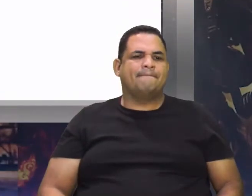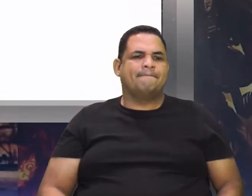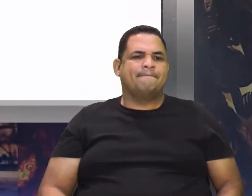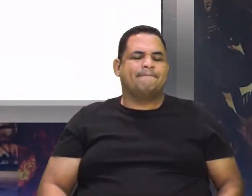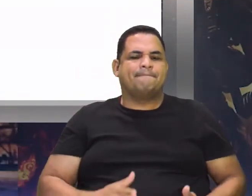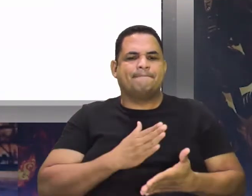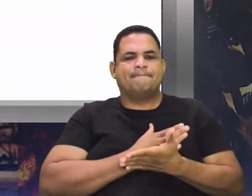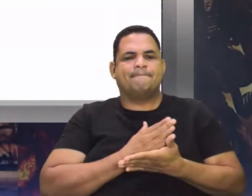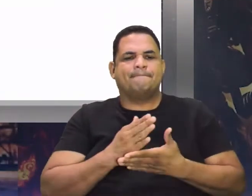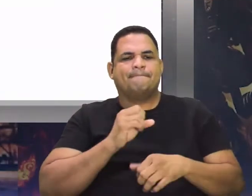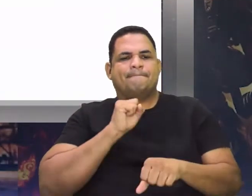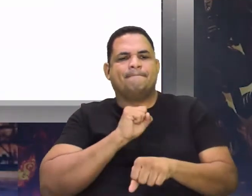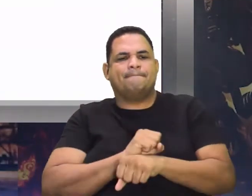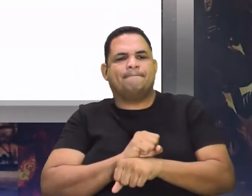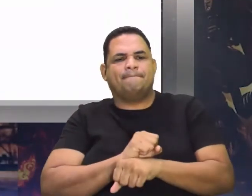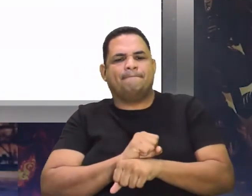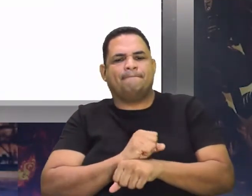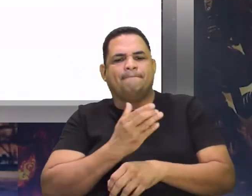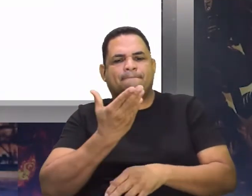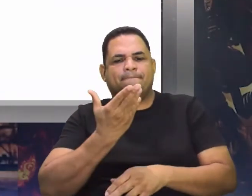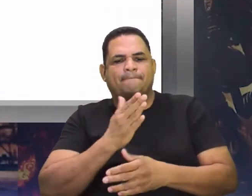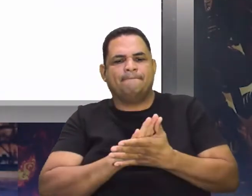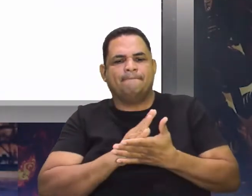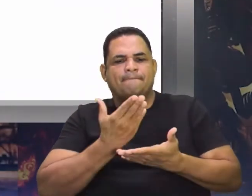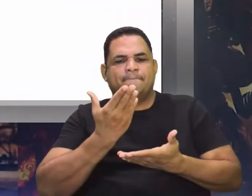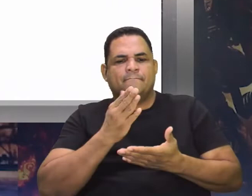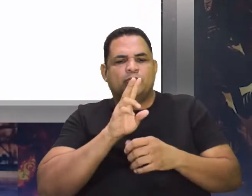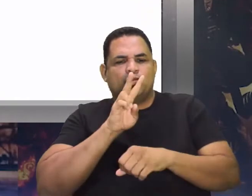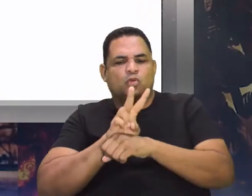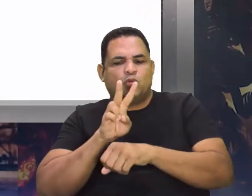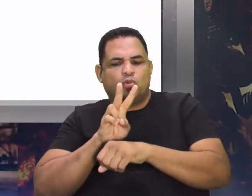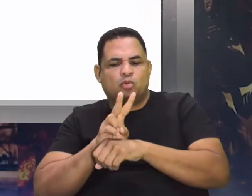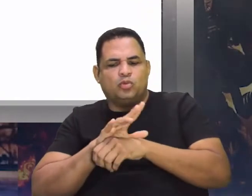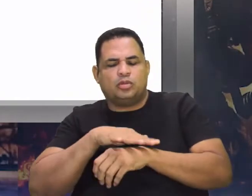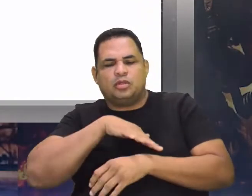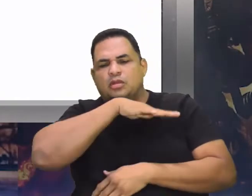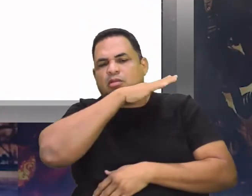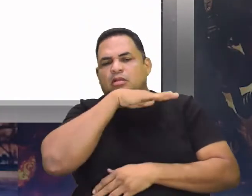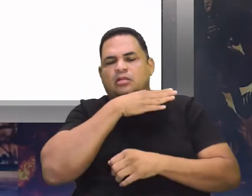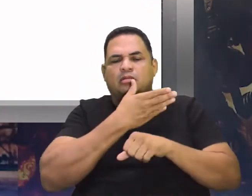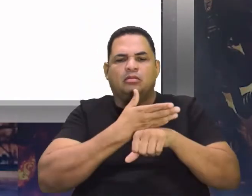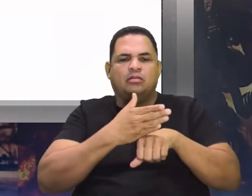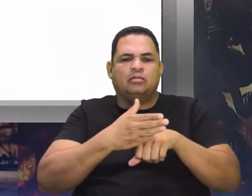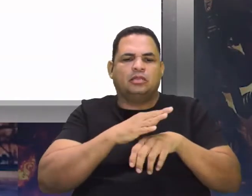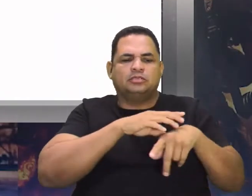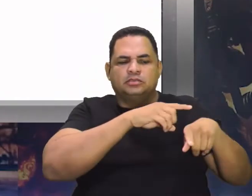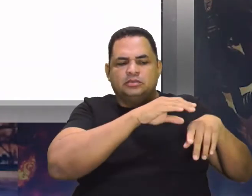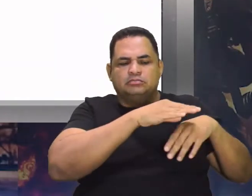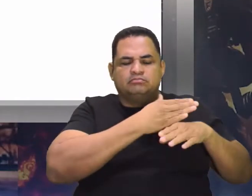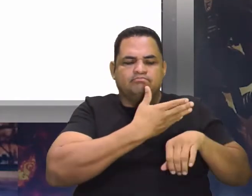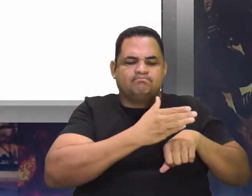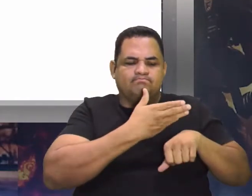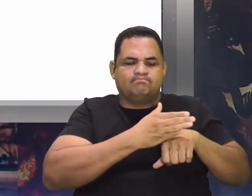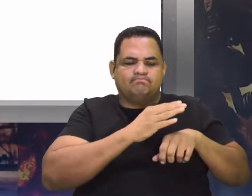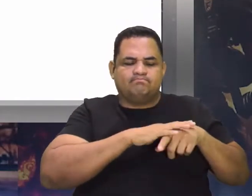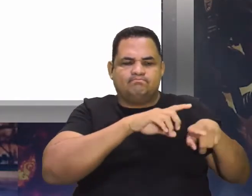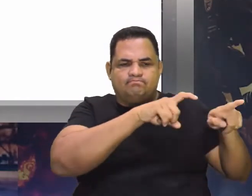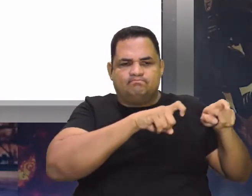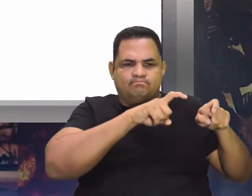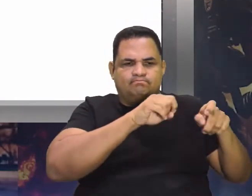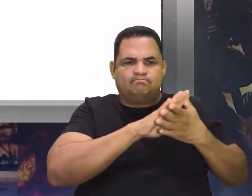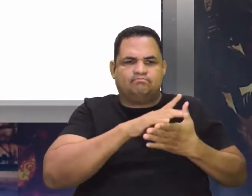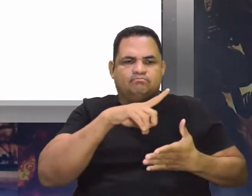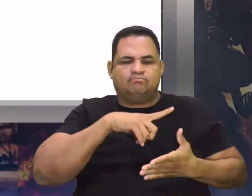humano, ele começa a parar, ele começa aqui, ó, a domesticar animais, ele começa a praticar agricultura, ele começa a ter